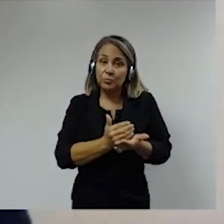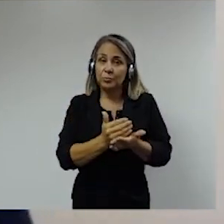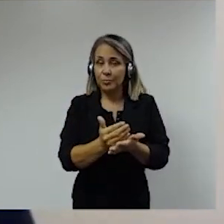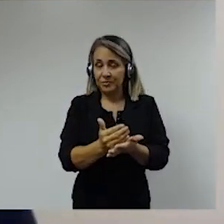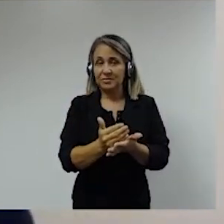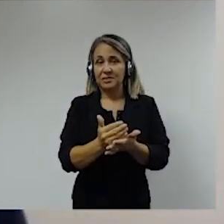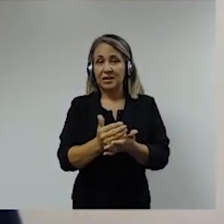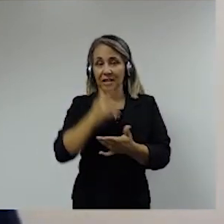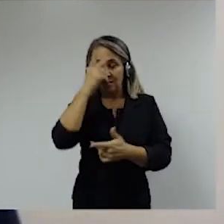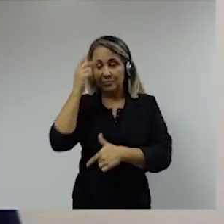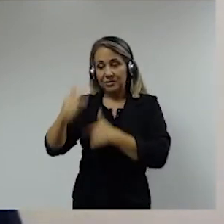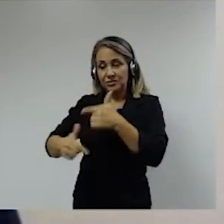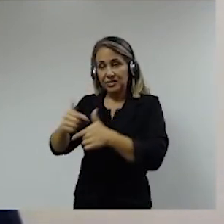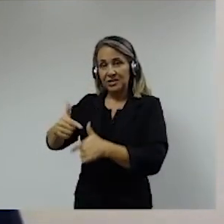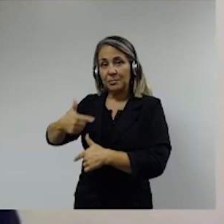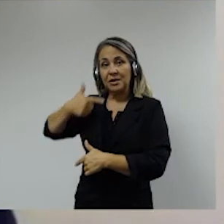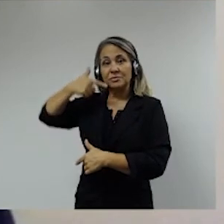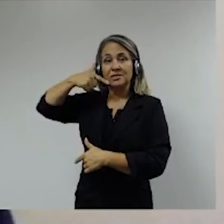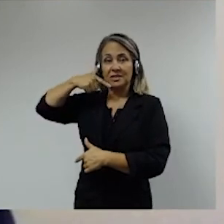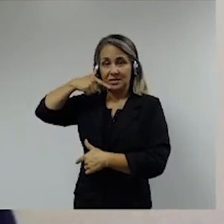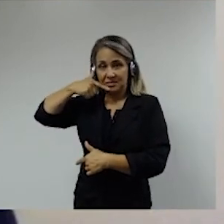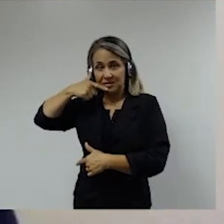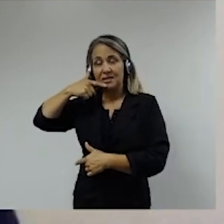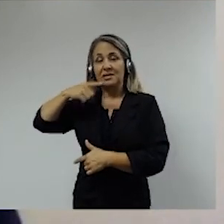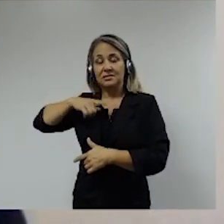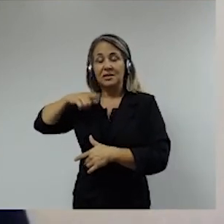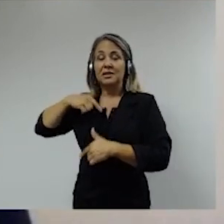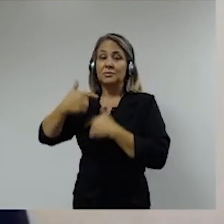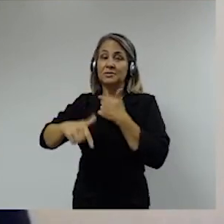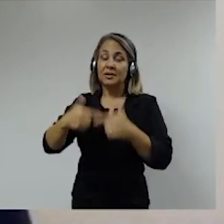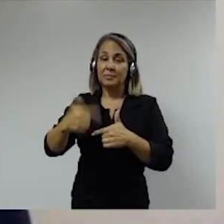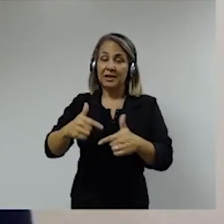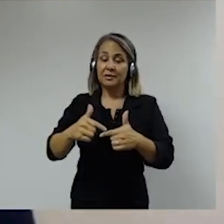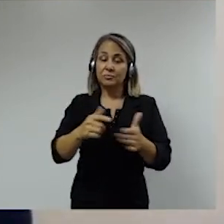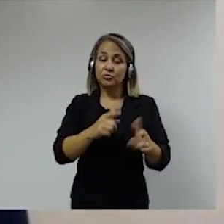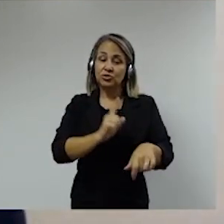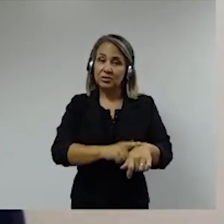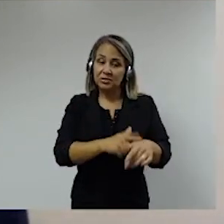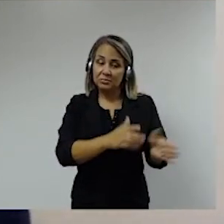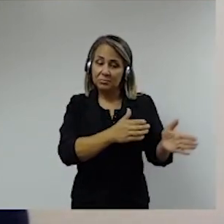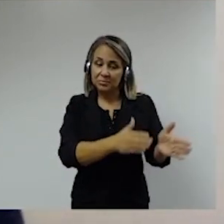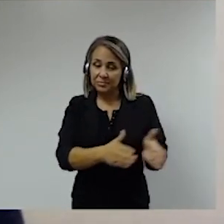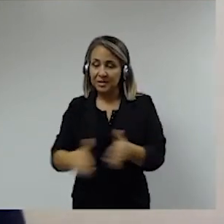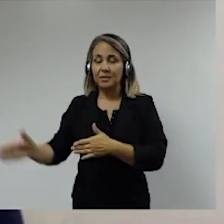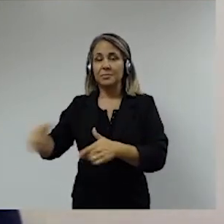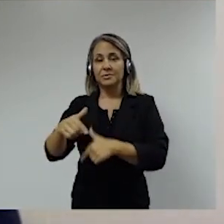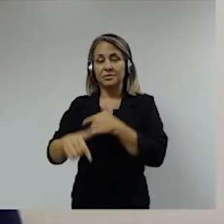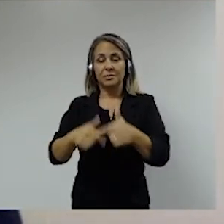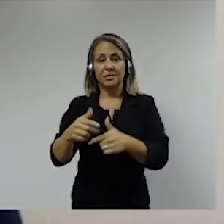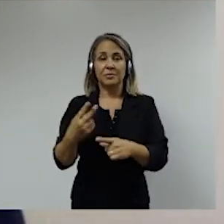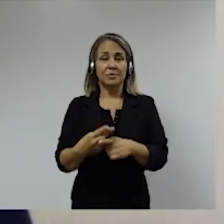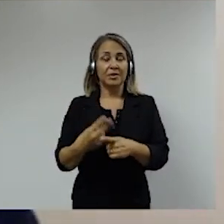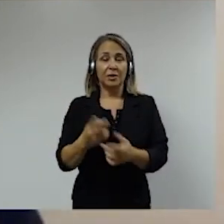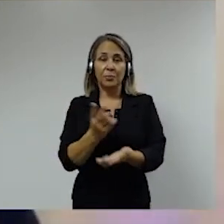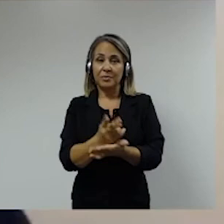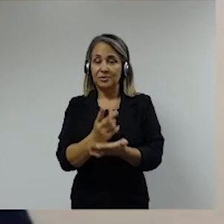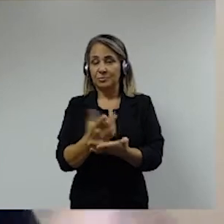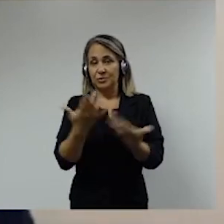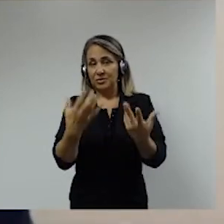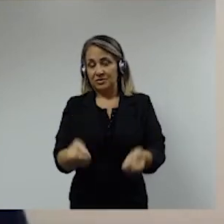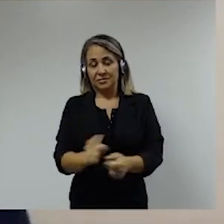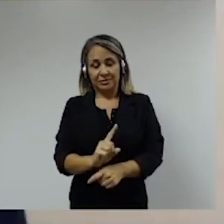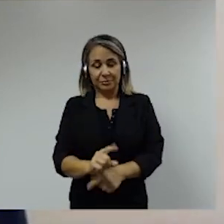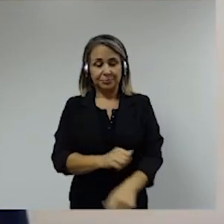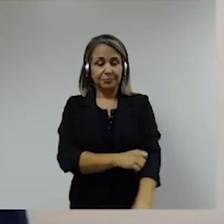os trabalhadores em call center dispõem de regime próprio de atuação e jornada, de modo que as regras de teletrabalho aos mesmos não se aplicam.